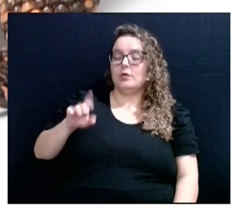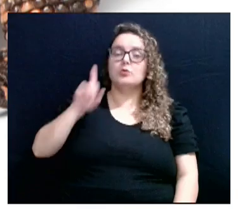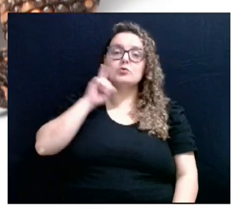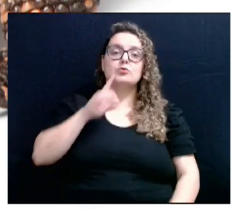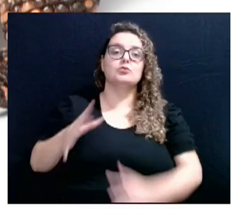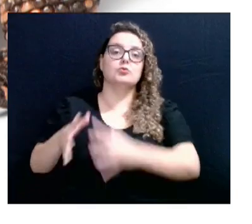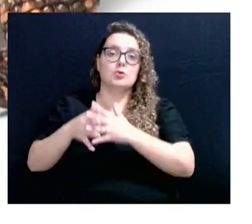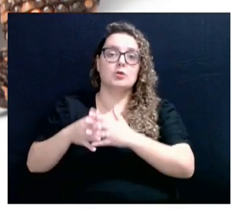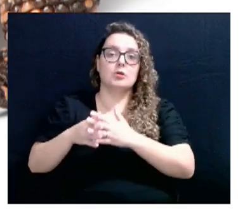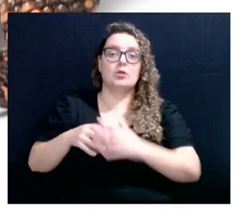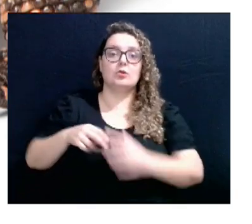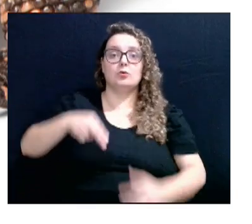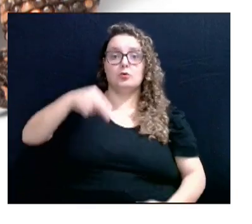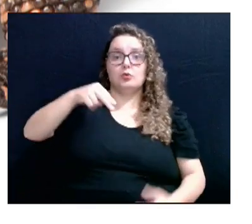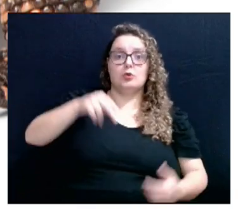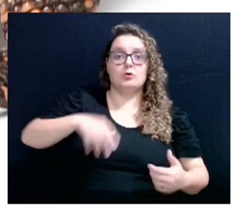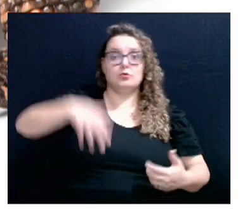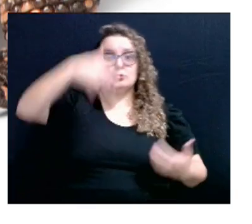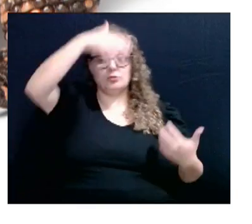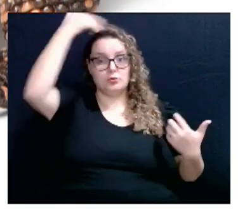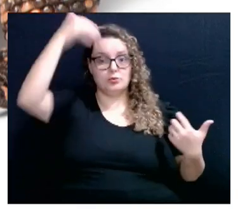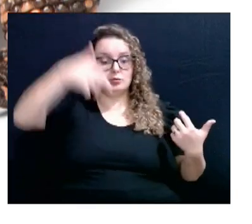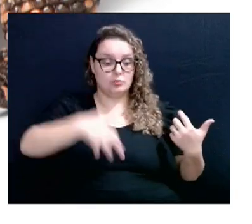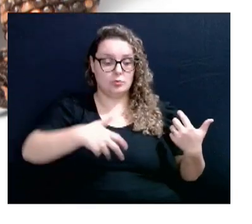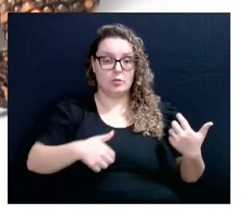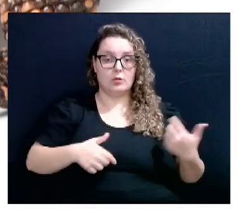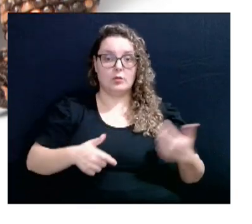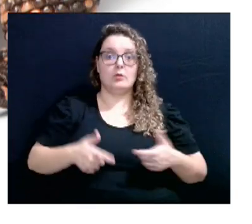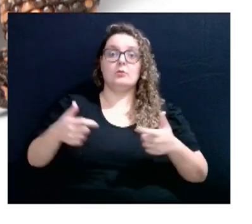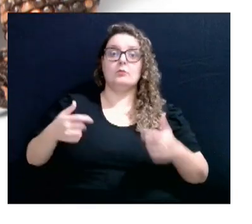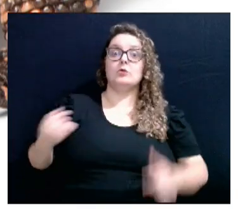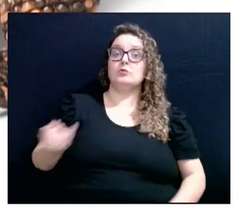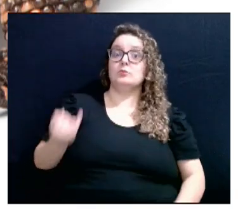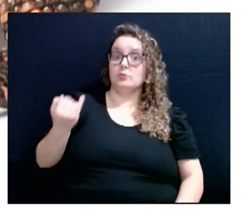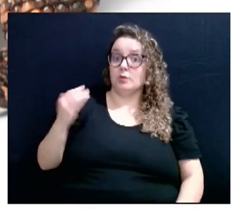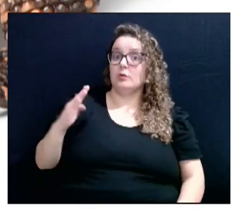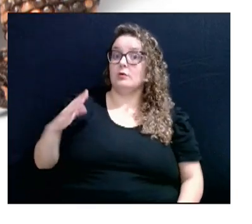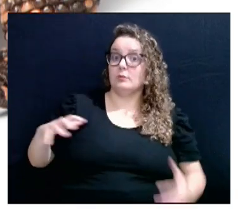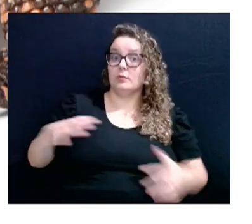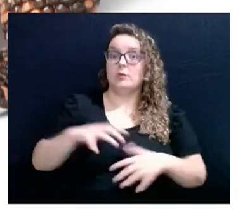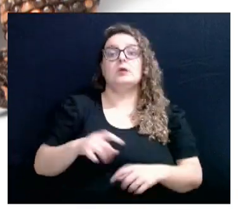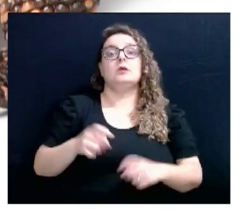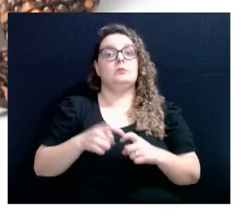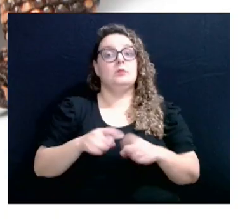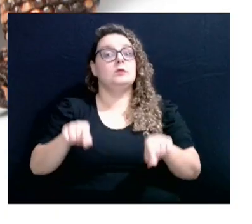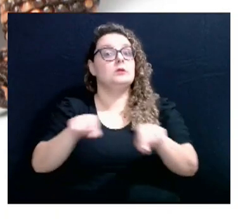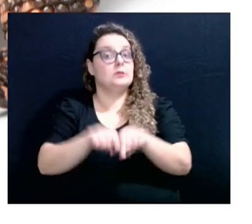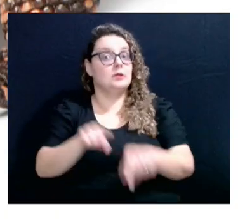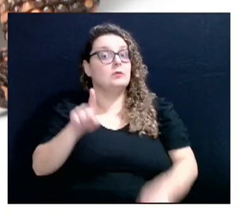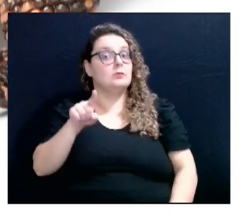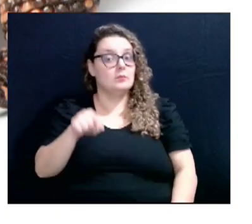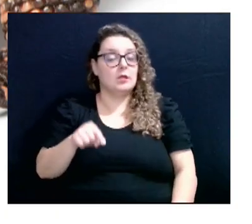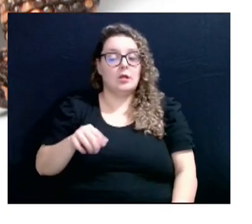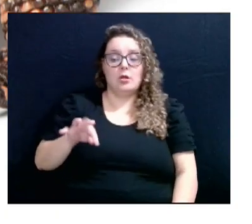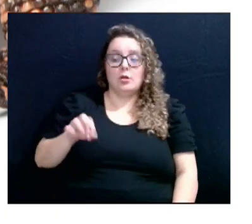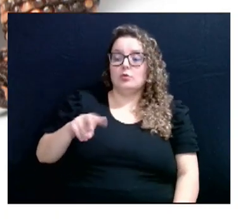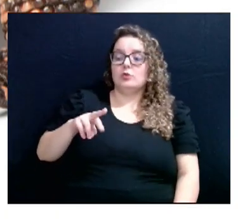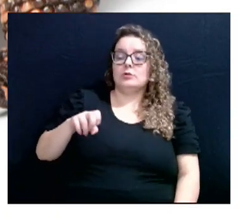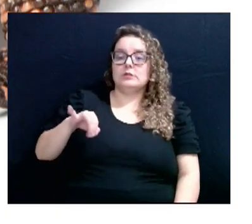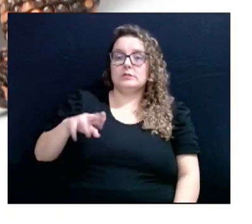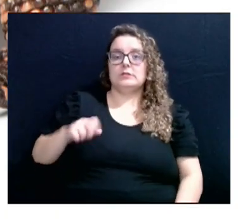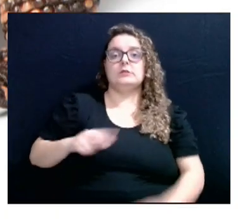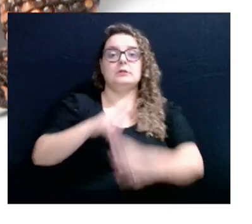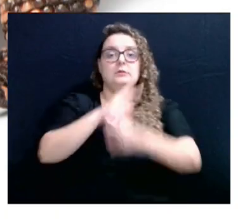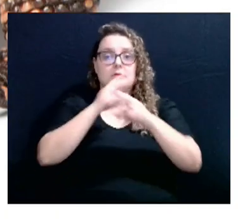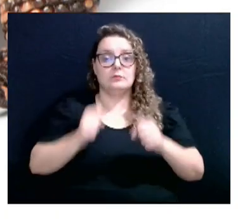é um animal de grande importância biológica e medicinal. Sua toxina serviu como base para a criação